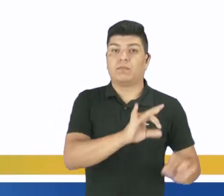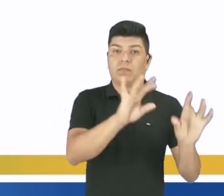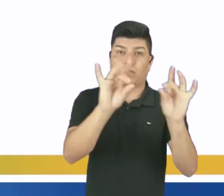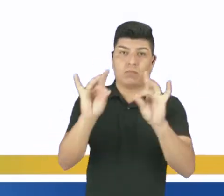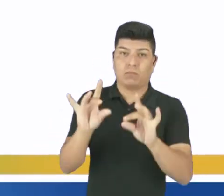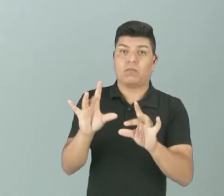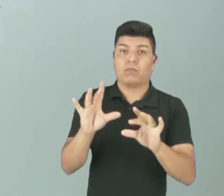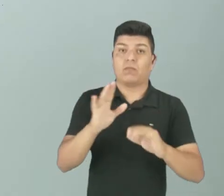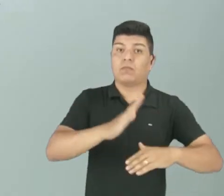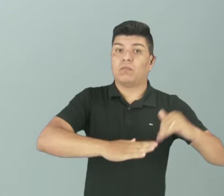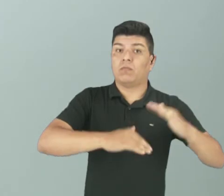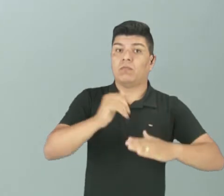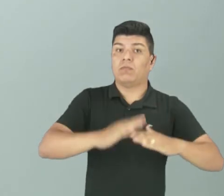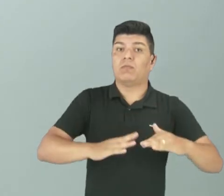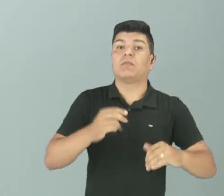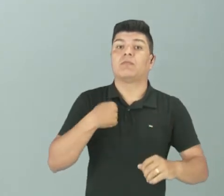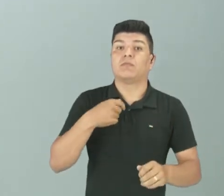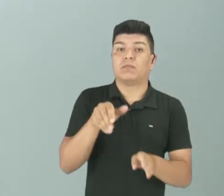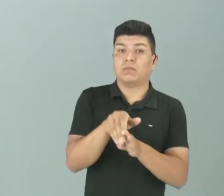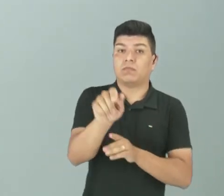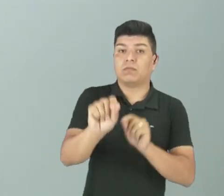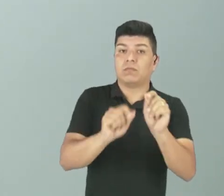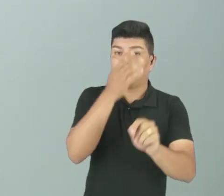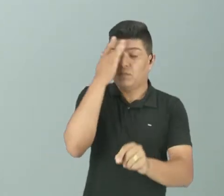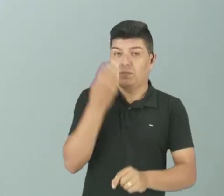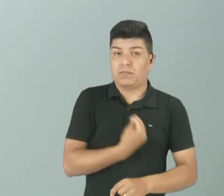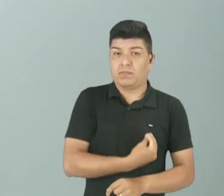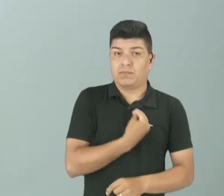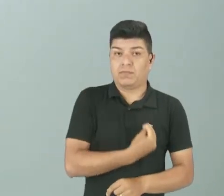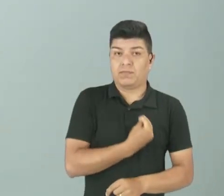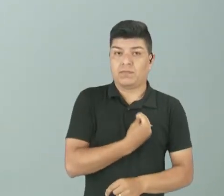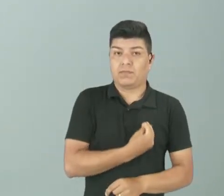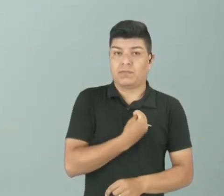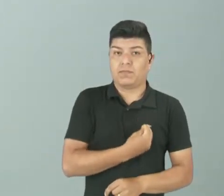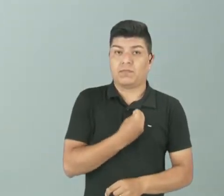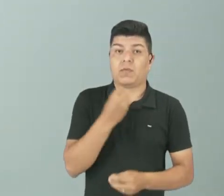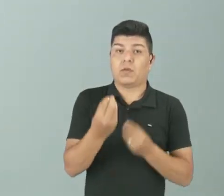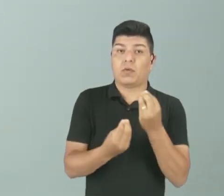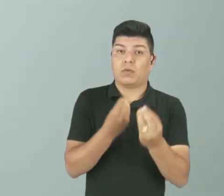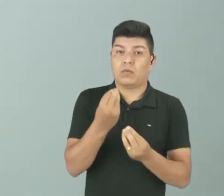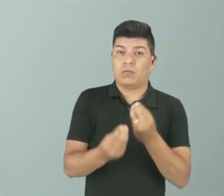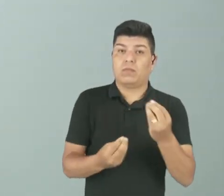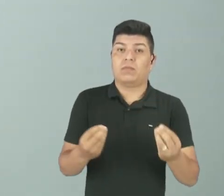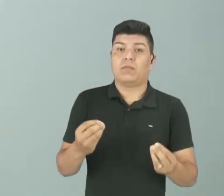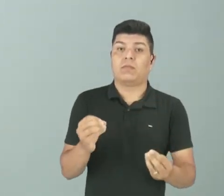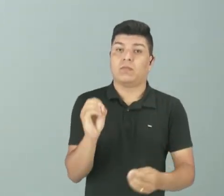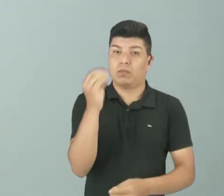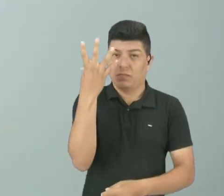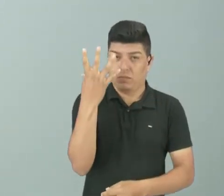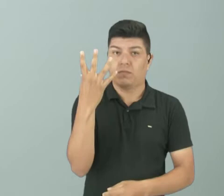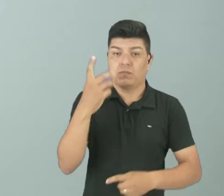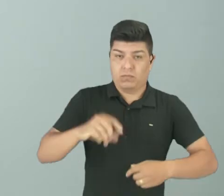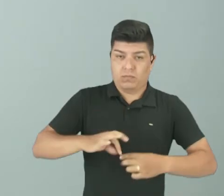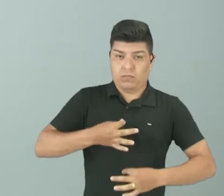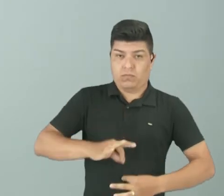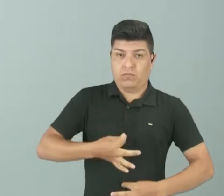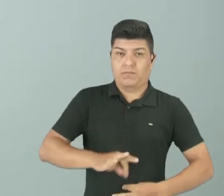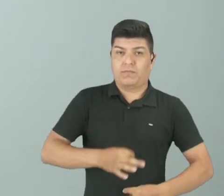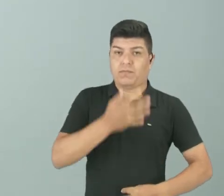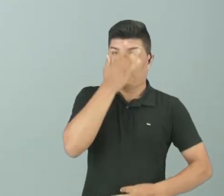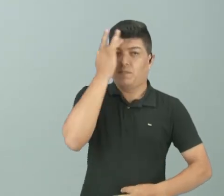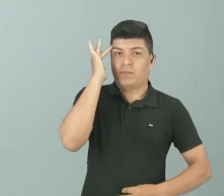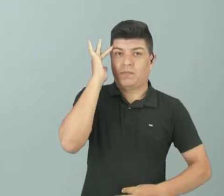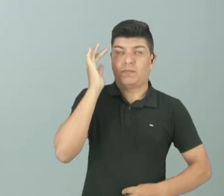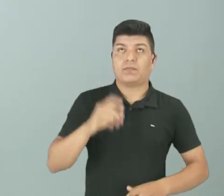especialista longe e fazendo a instrução para aqueles que estão presentes, monitorar como é que está acontecendo a cirurgia em determinado